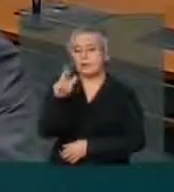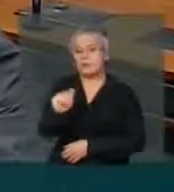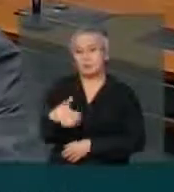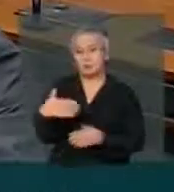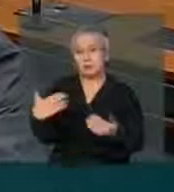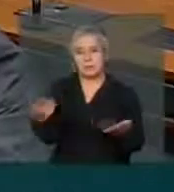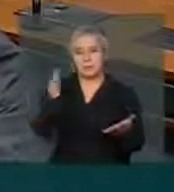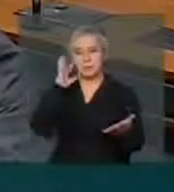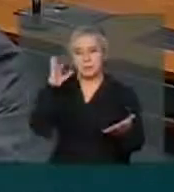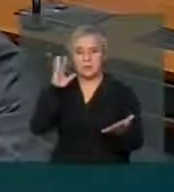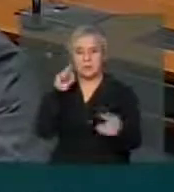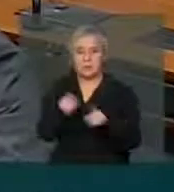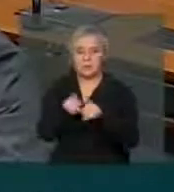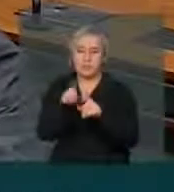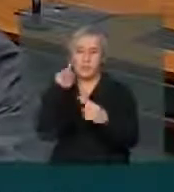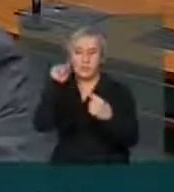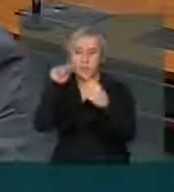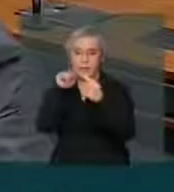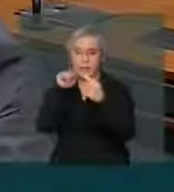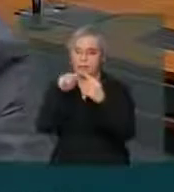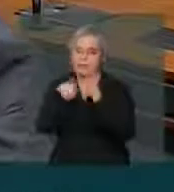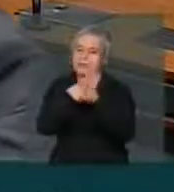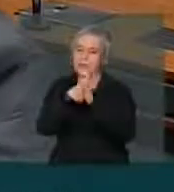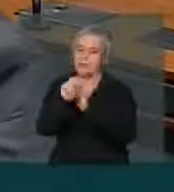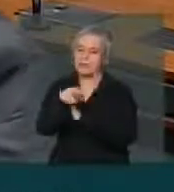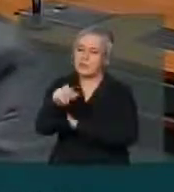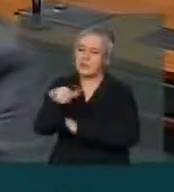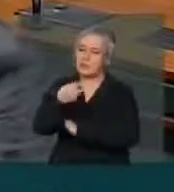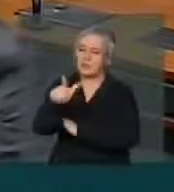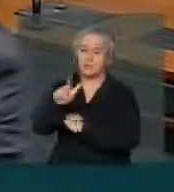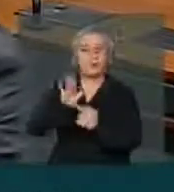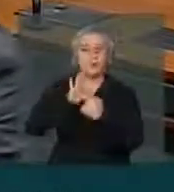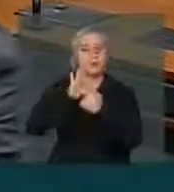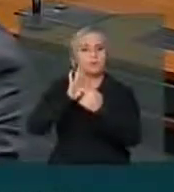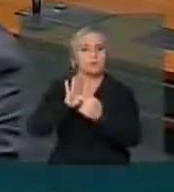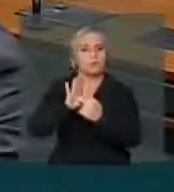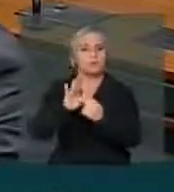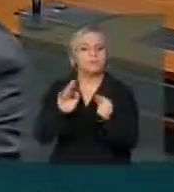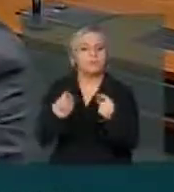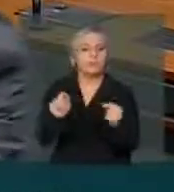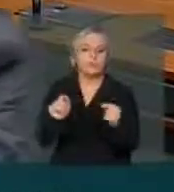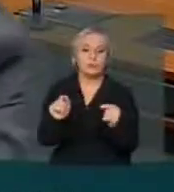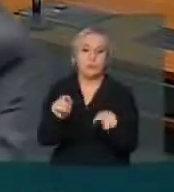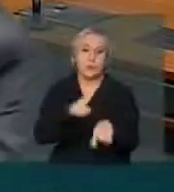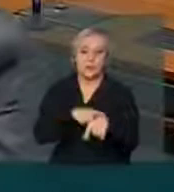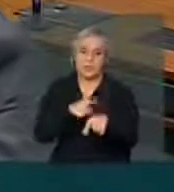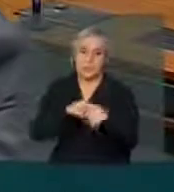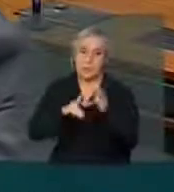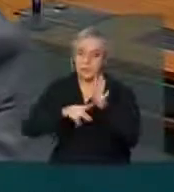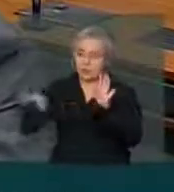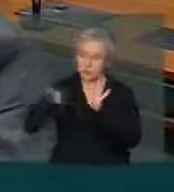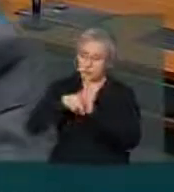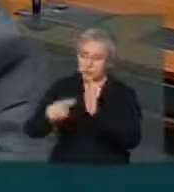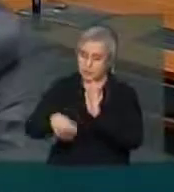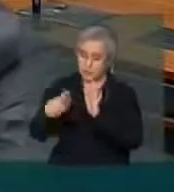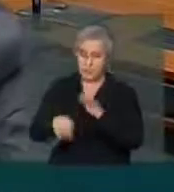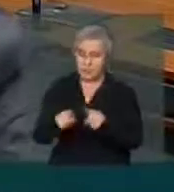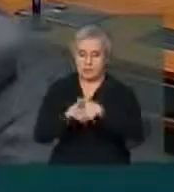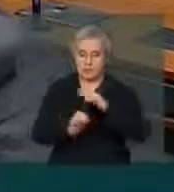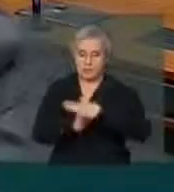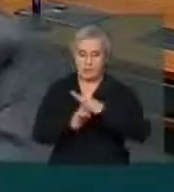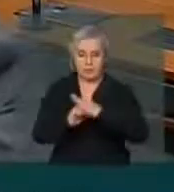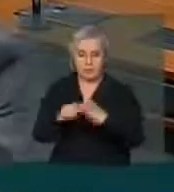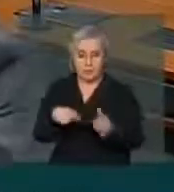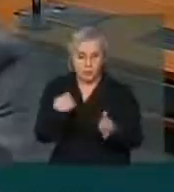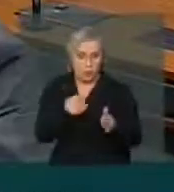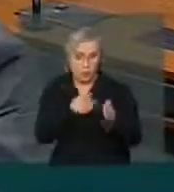as metas que a Anatel coloca servem muito de argumento para quando vem aqui o sindicato e as operadoras dizerem: mas nós